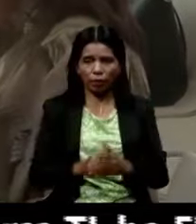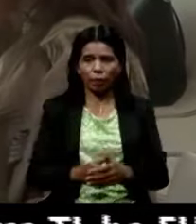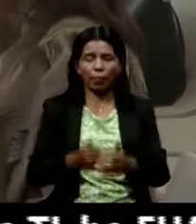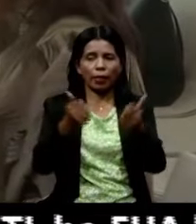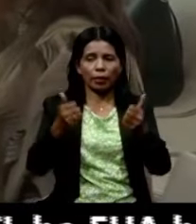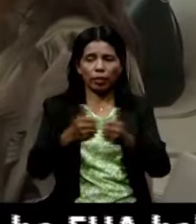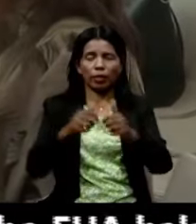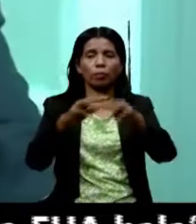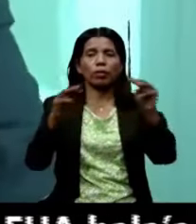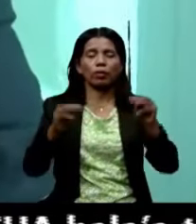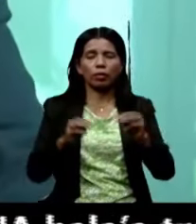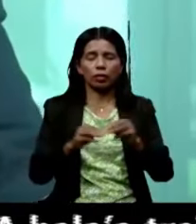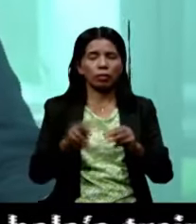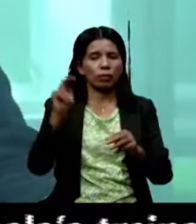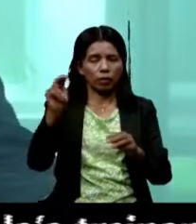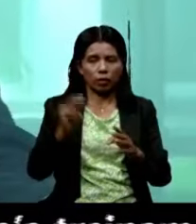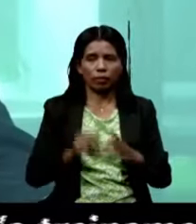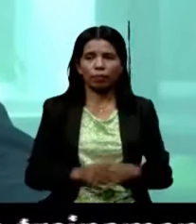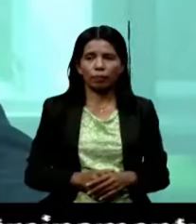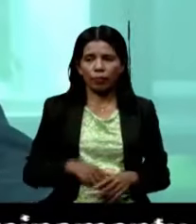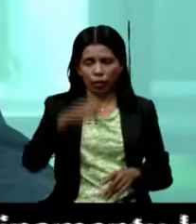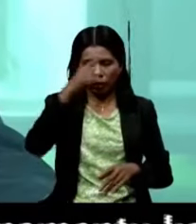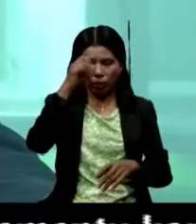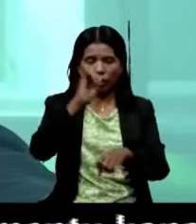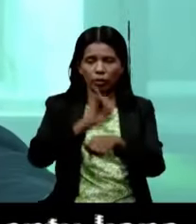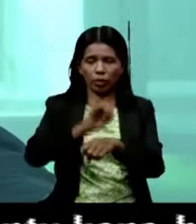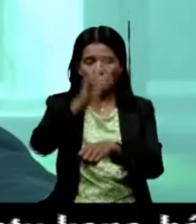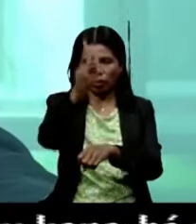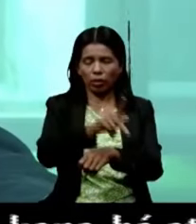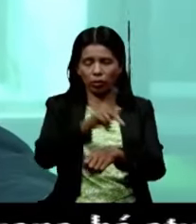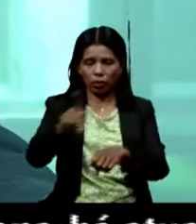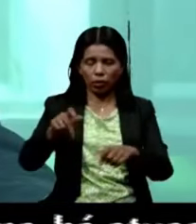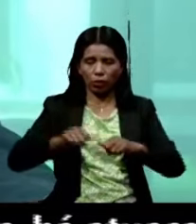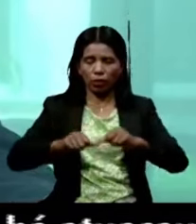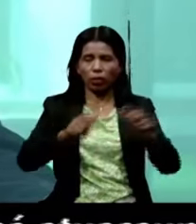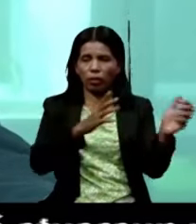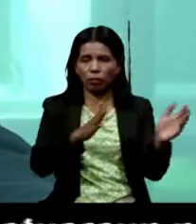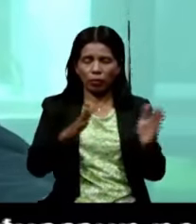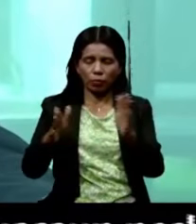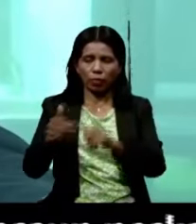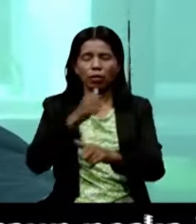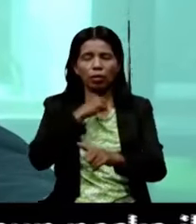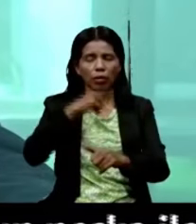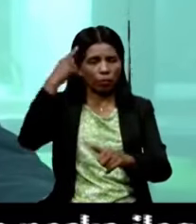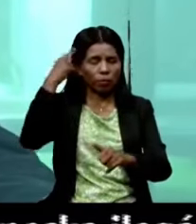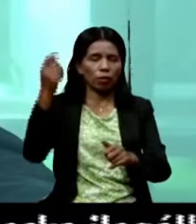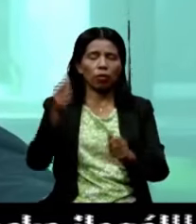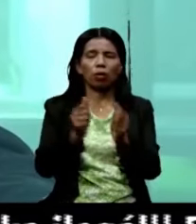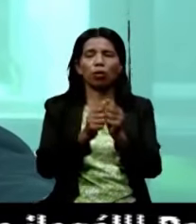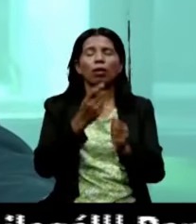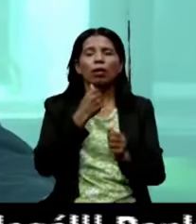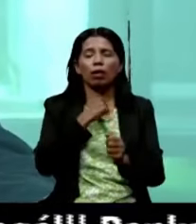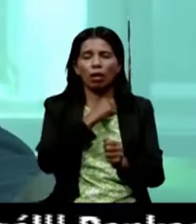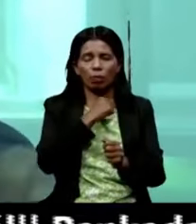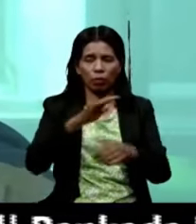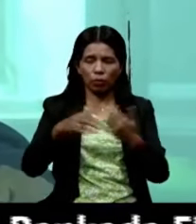Sira, município Nian. Também a Igreja Católica, como se lá uma casa para preparativos, amo o Papa Niano, o Padre Siroto.